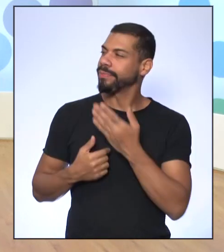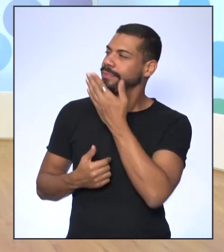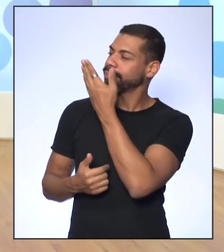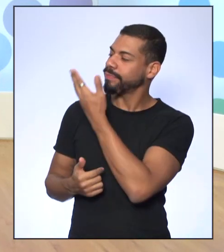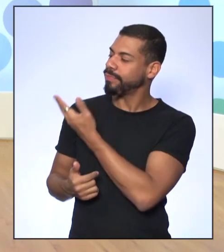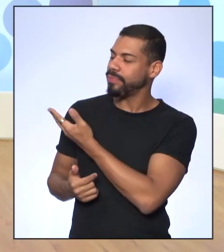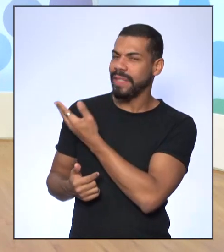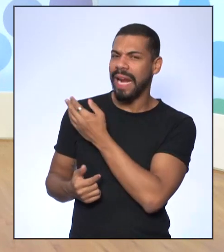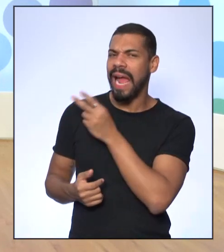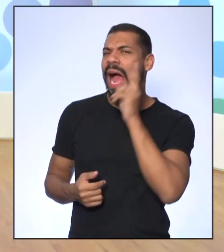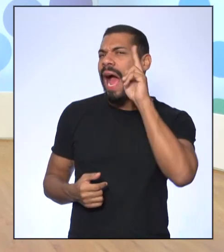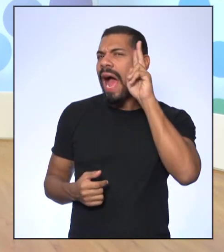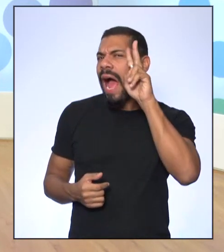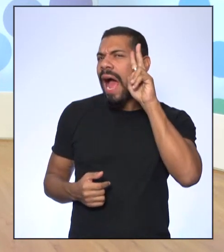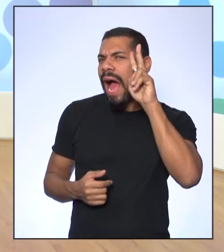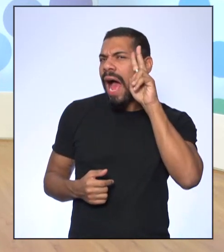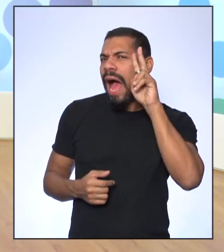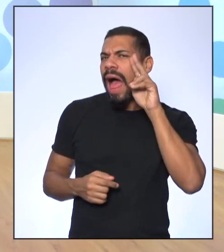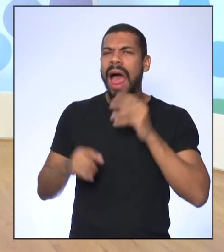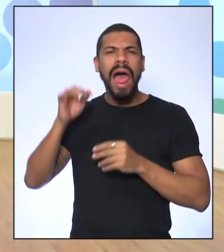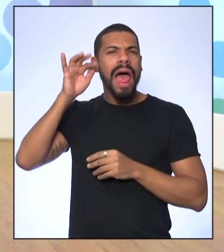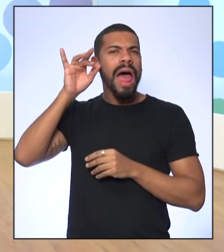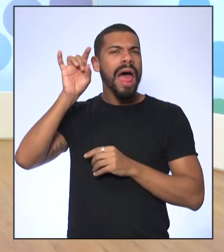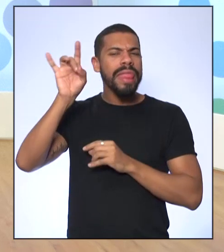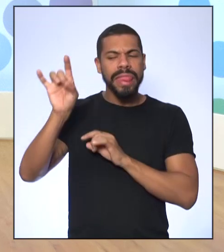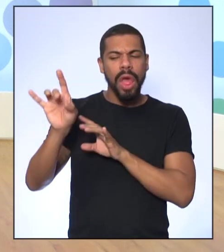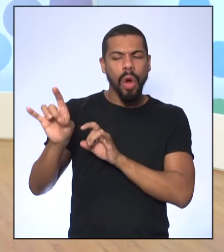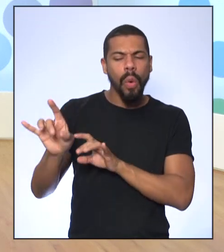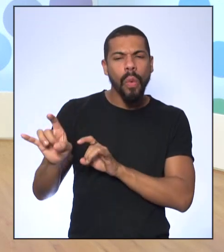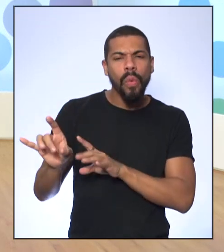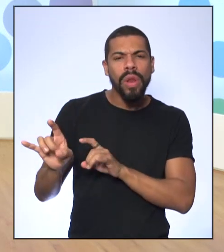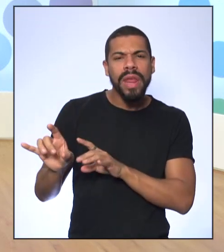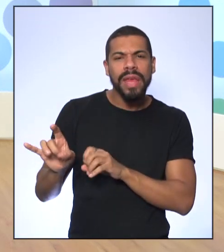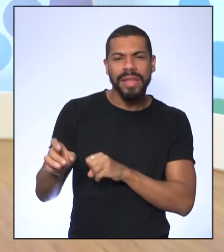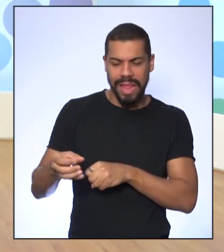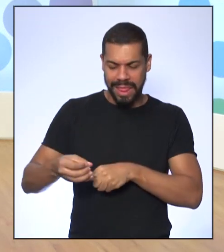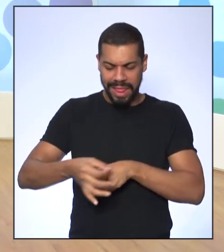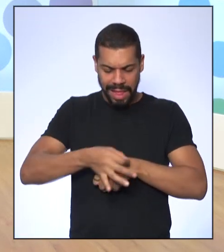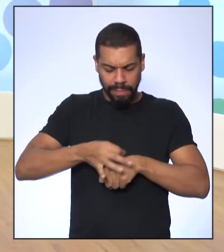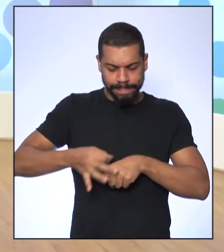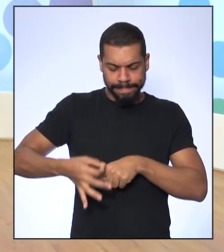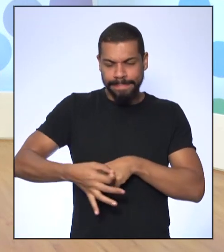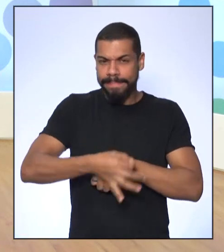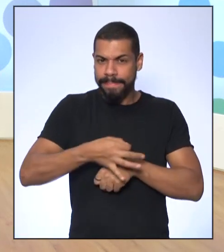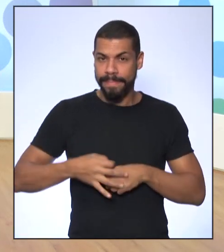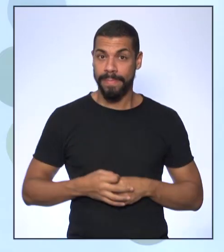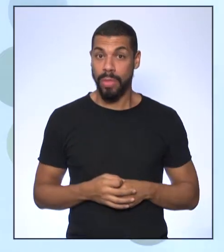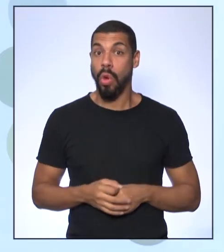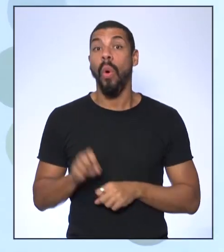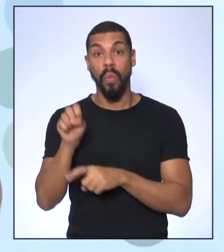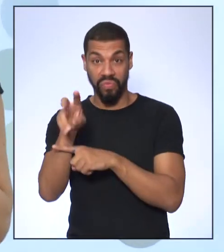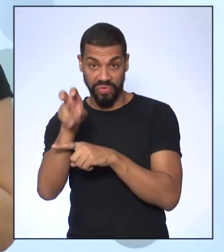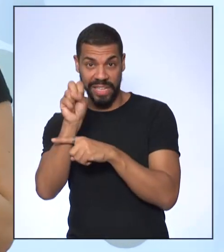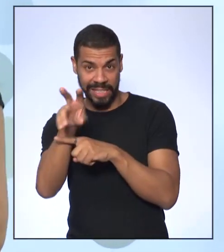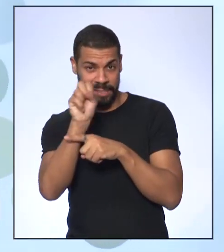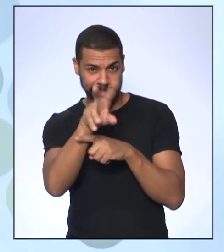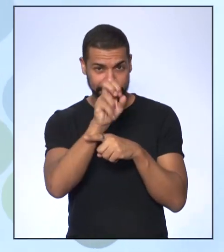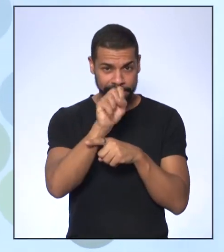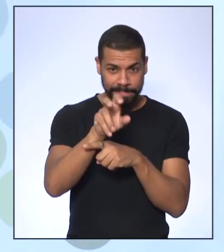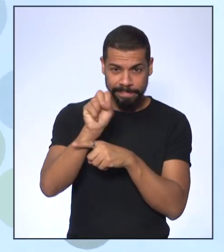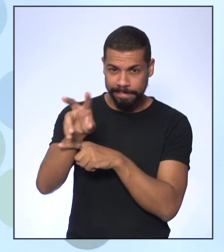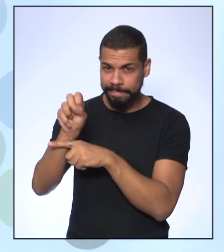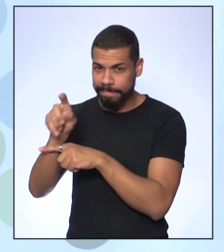teoria celular? Todo ser vivo possui célula. O vírus, ele é ainda uma